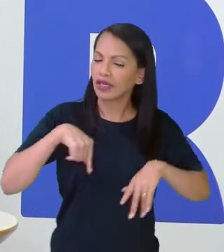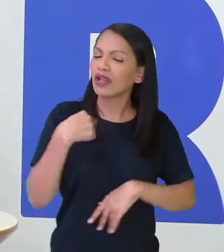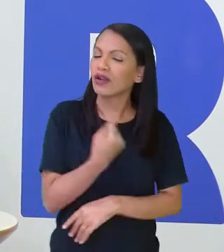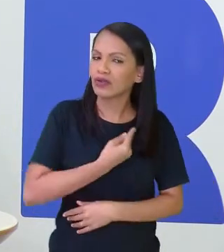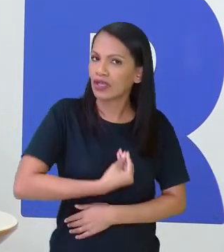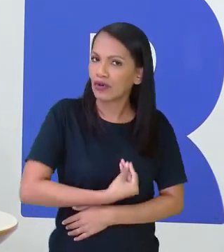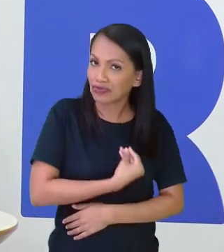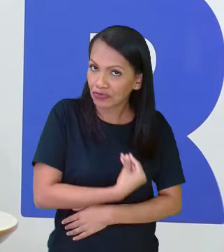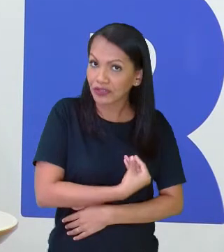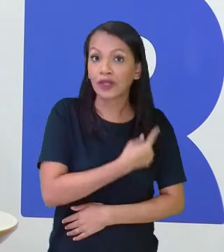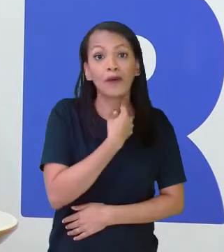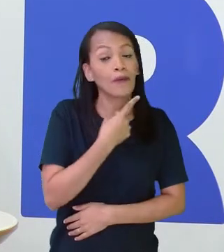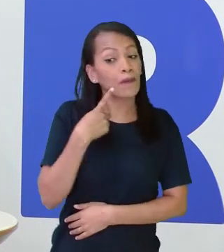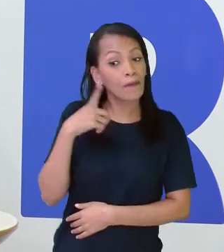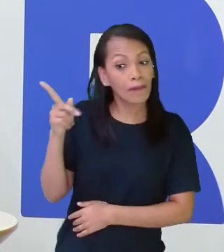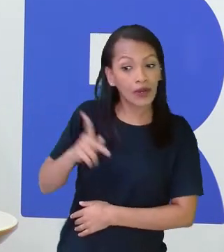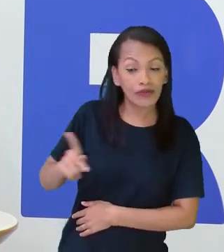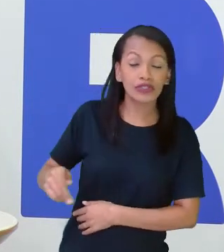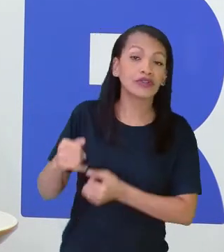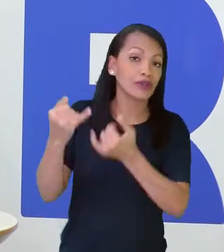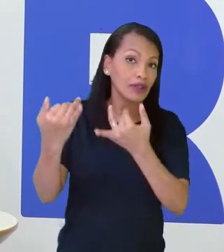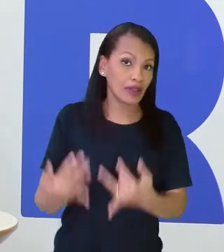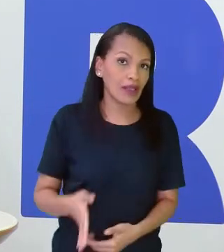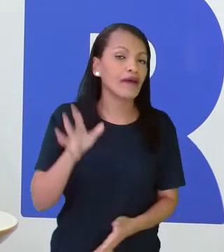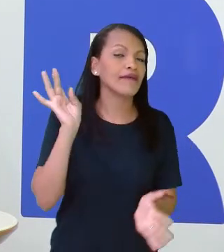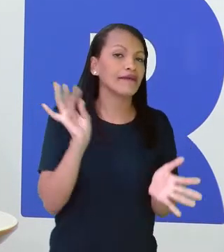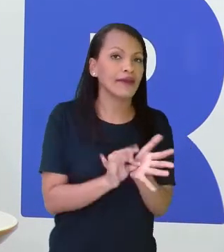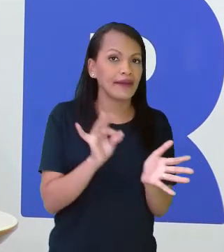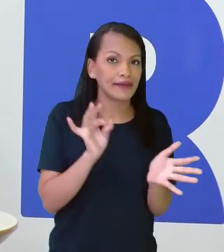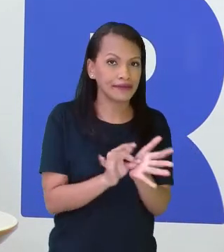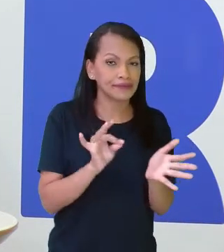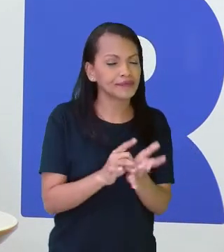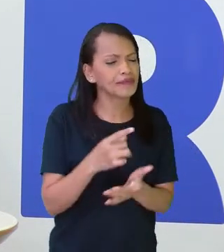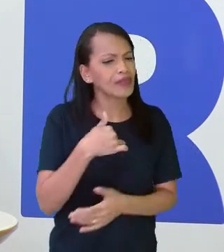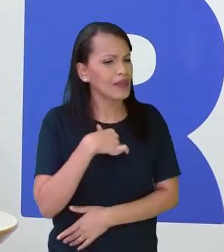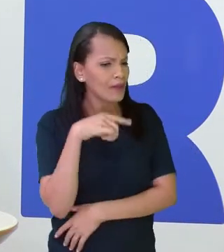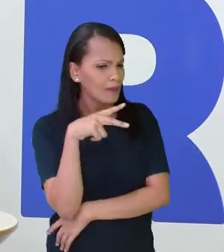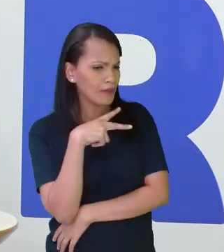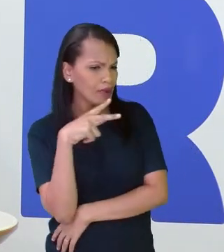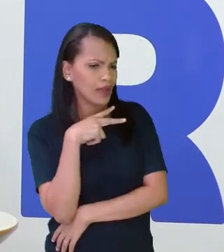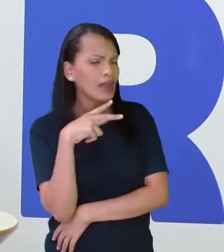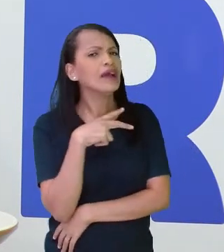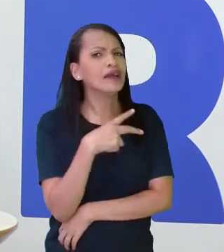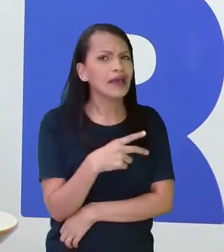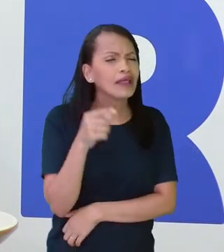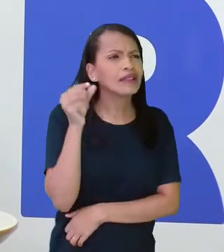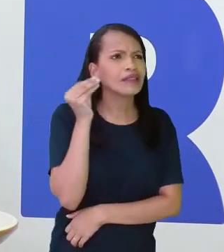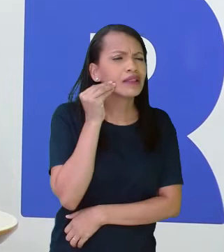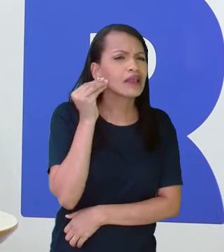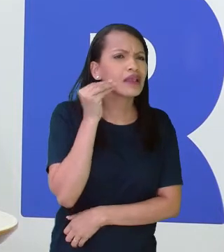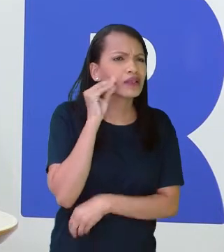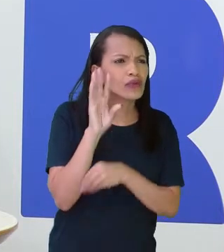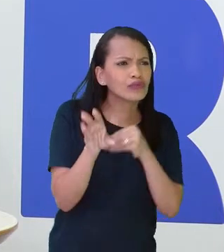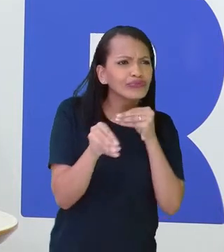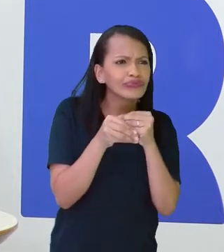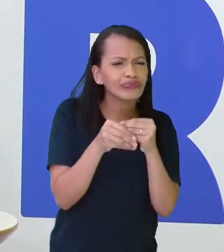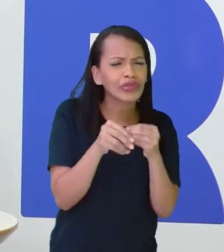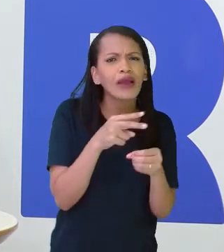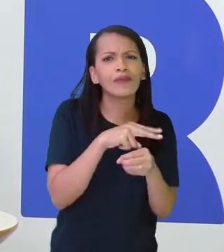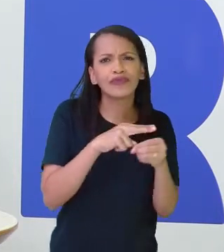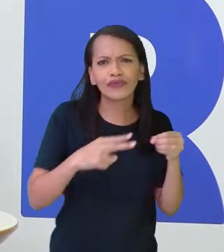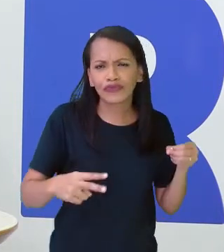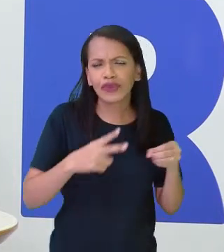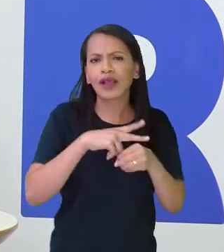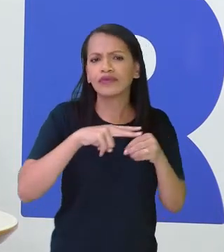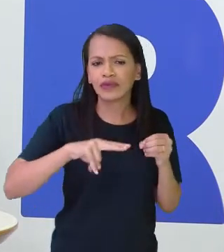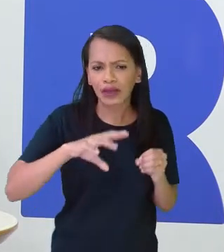gente. O que o professor falou é muito verdade. Eu, particularmente, tento acrescentar os legumes,